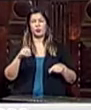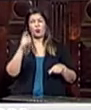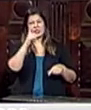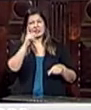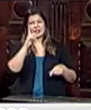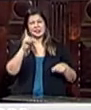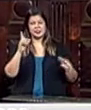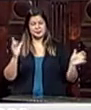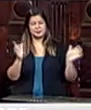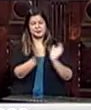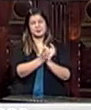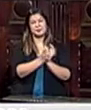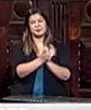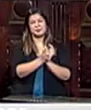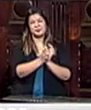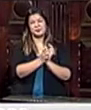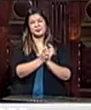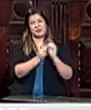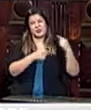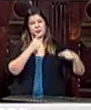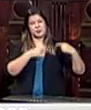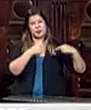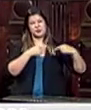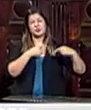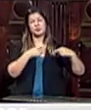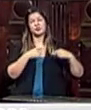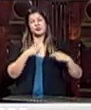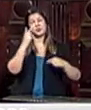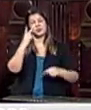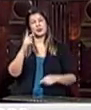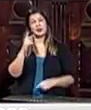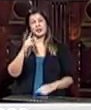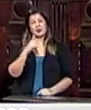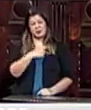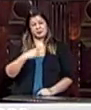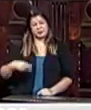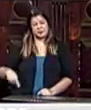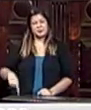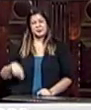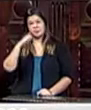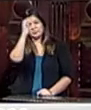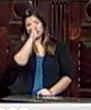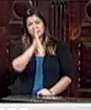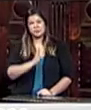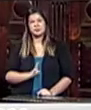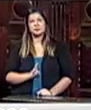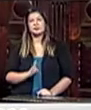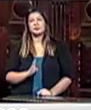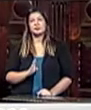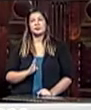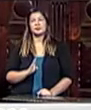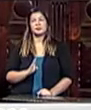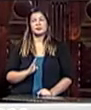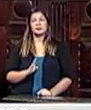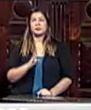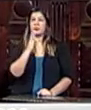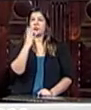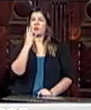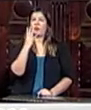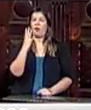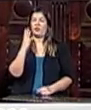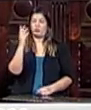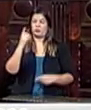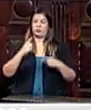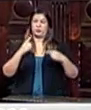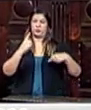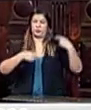político para levar à presidência da República um quadro político do